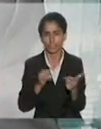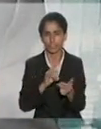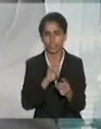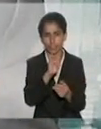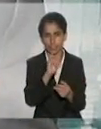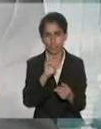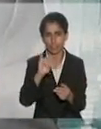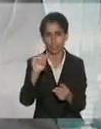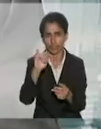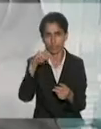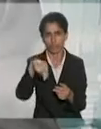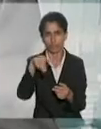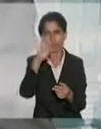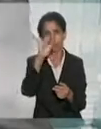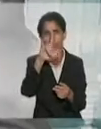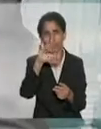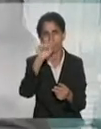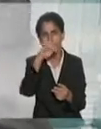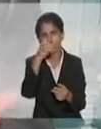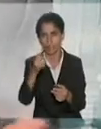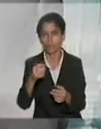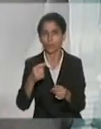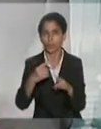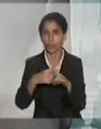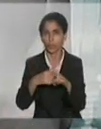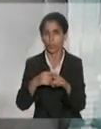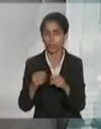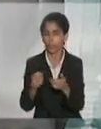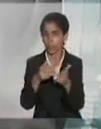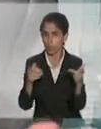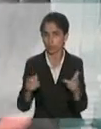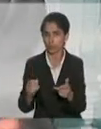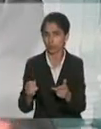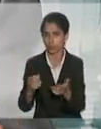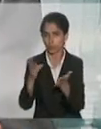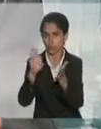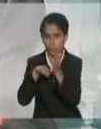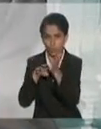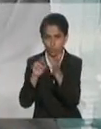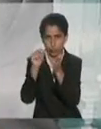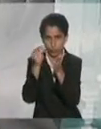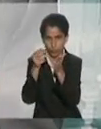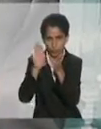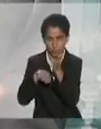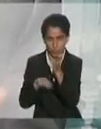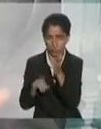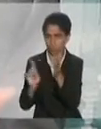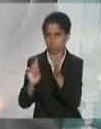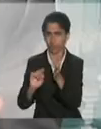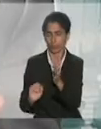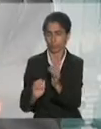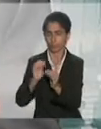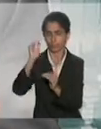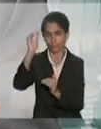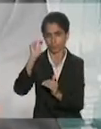inflação é crescente, é que os preços dos produtos não estão diminuindo. Se o PIB está